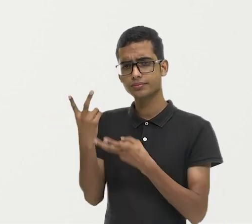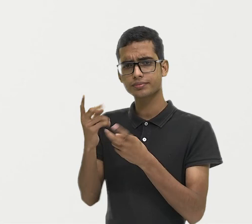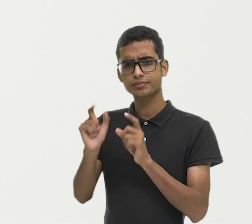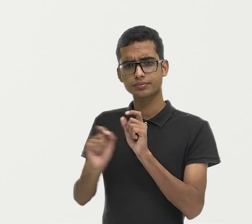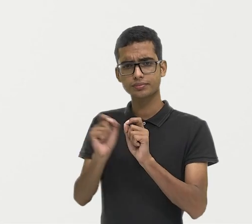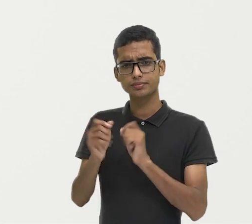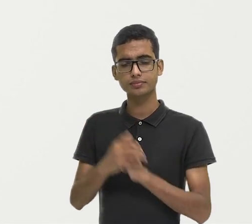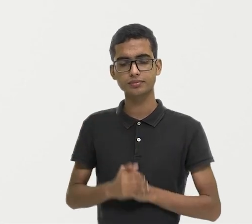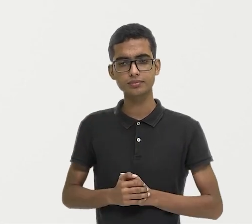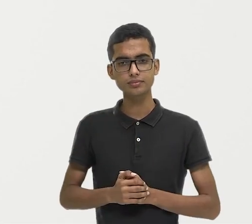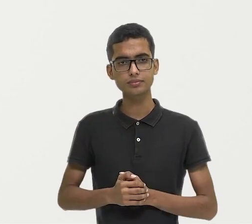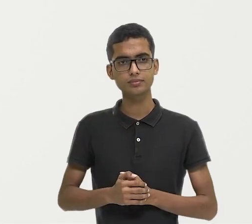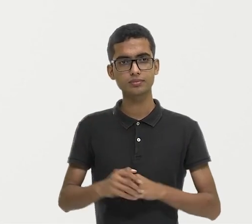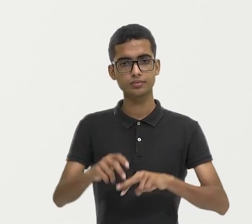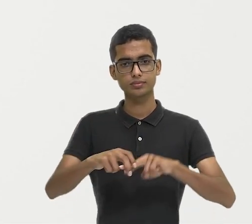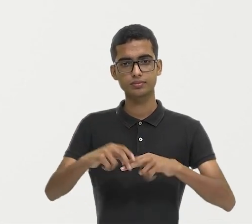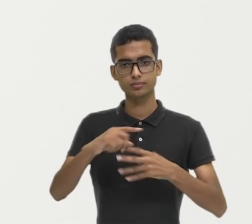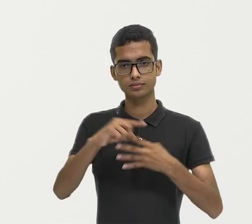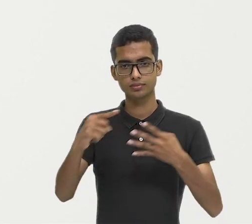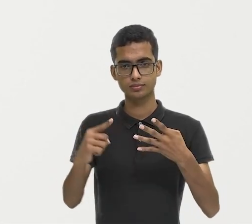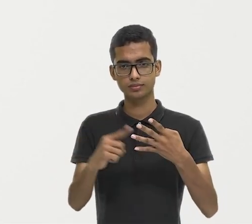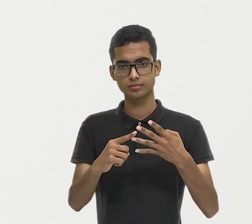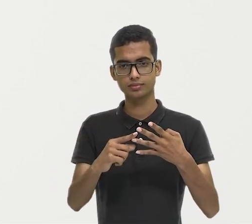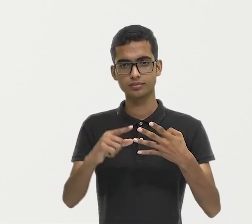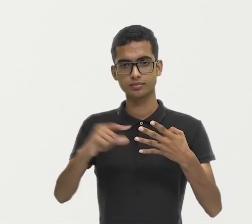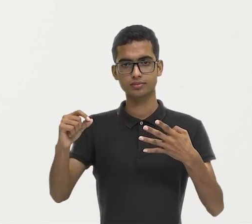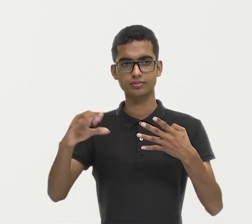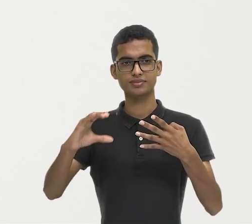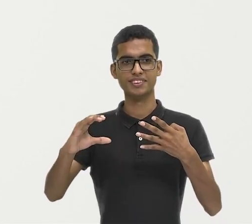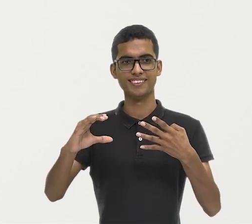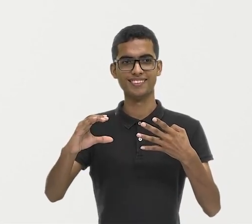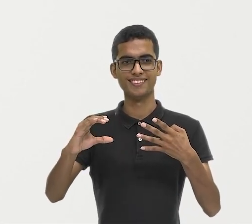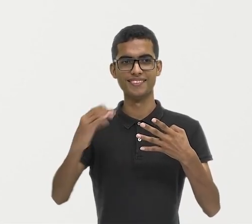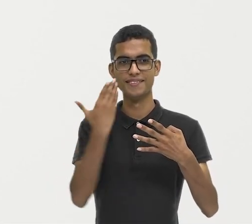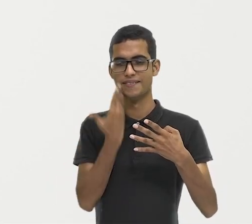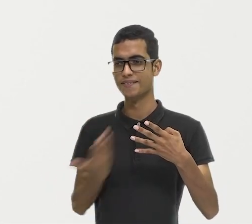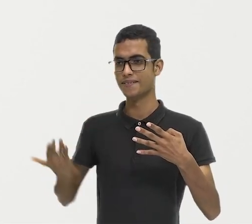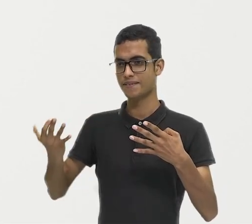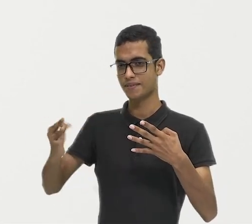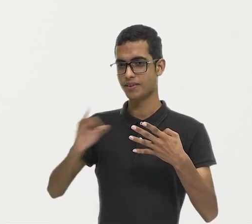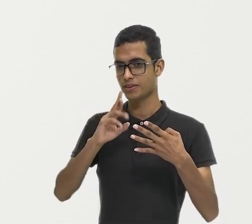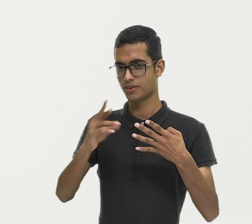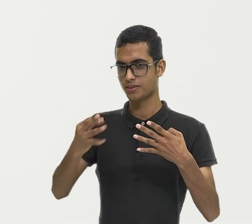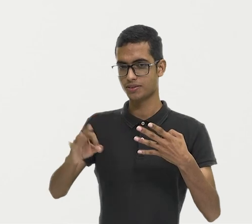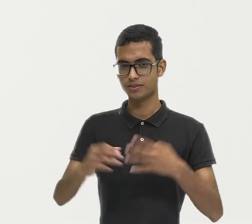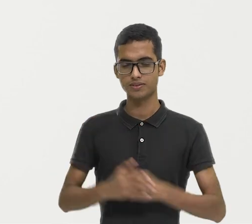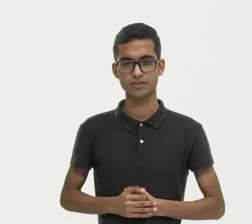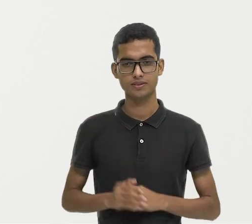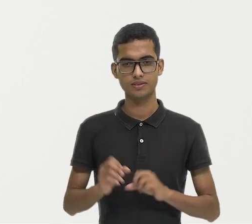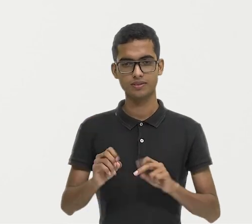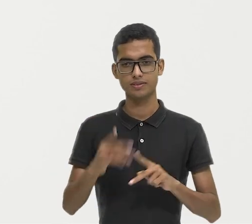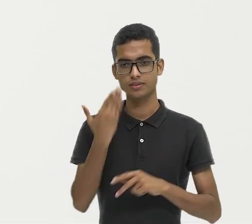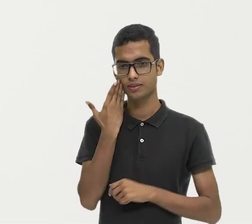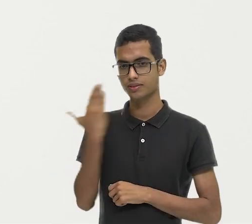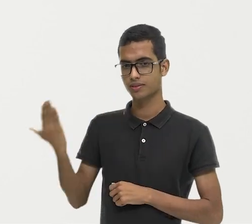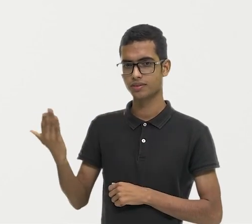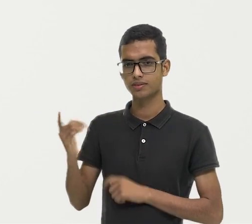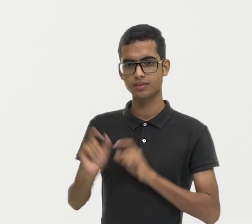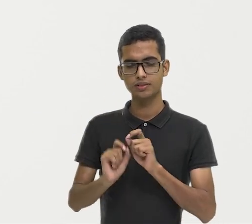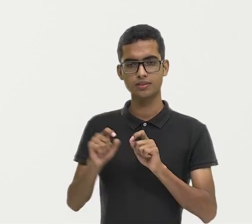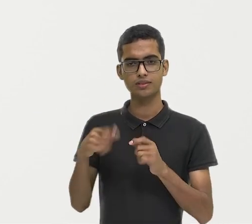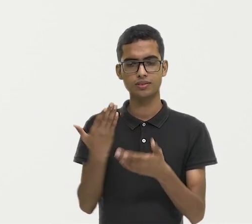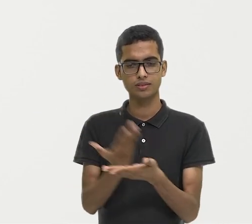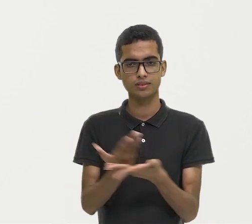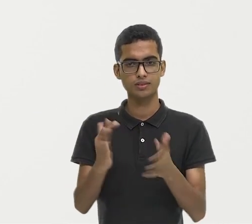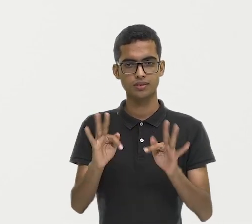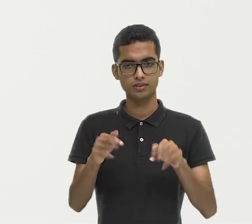gente verifica que, por falta de opção, a resposta correta é a letra C. Ok? Então, com